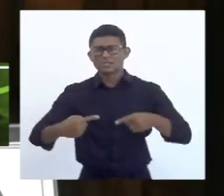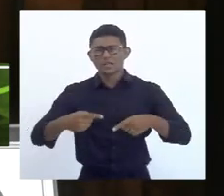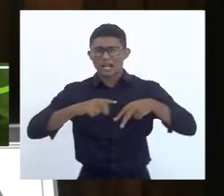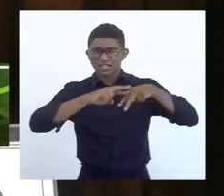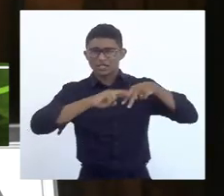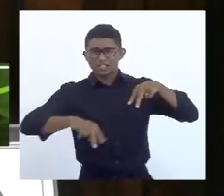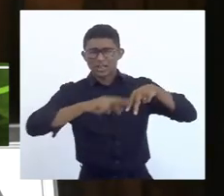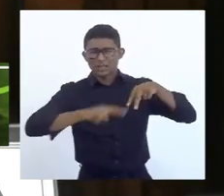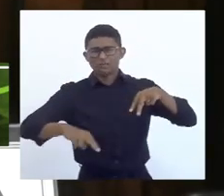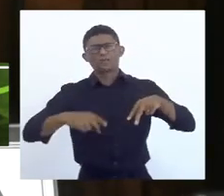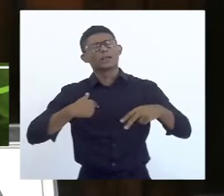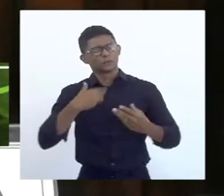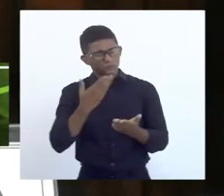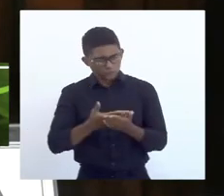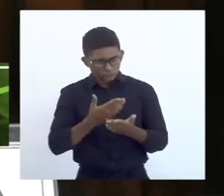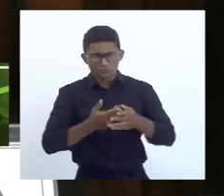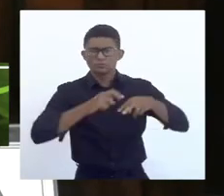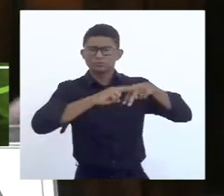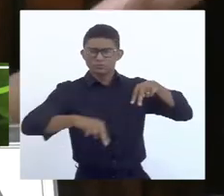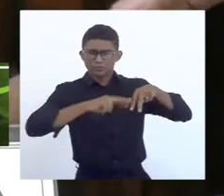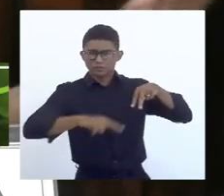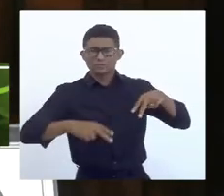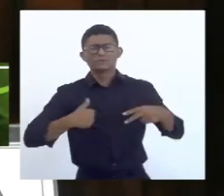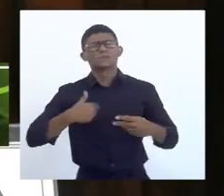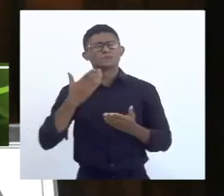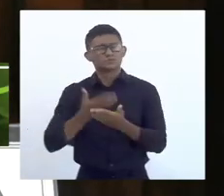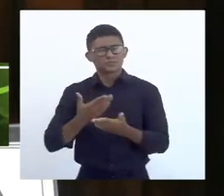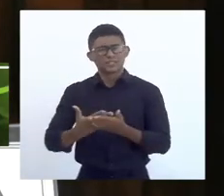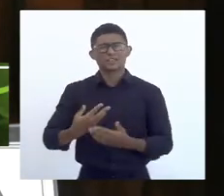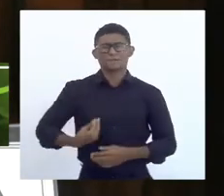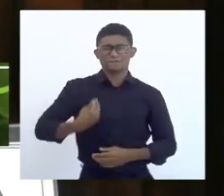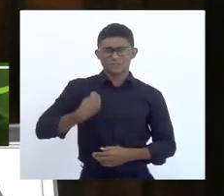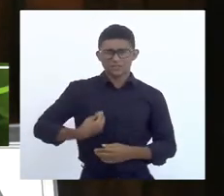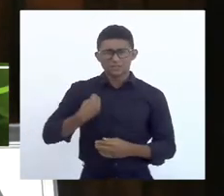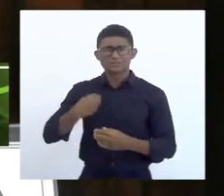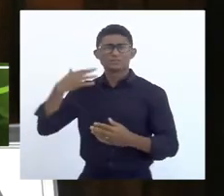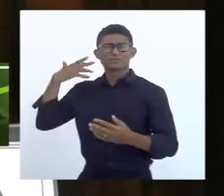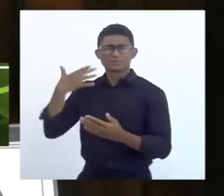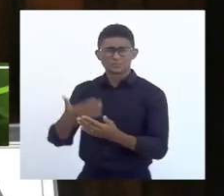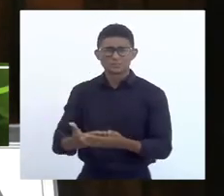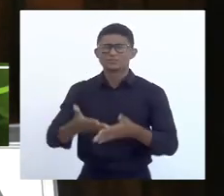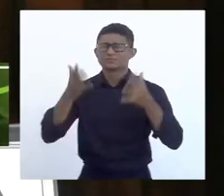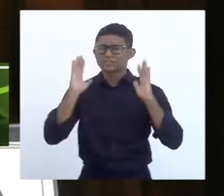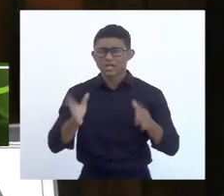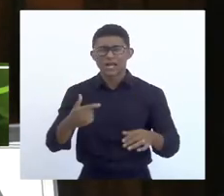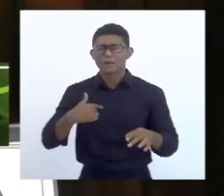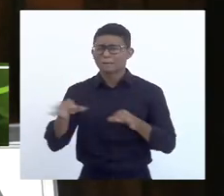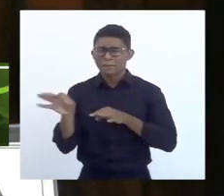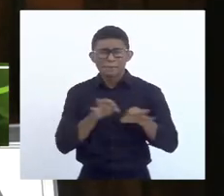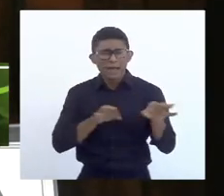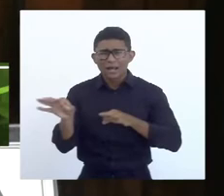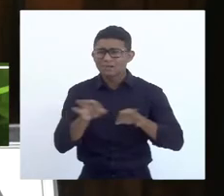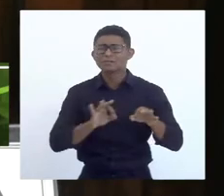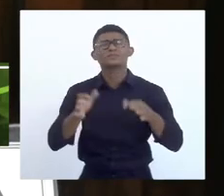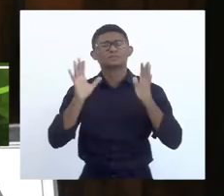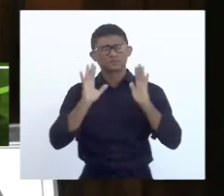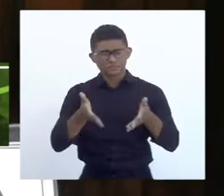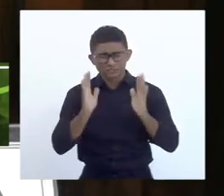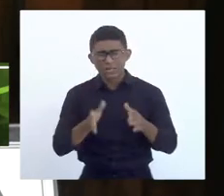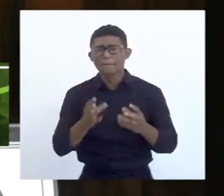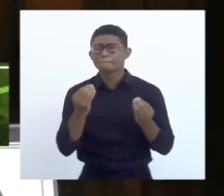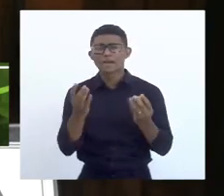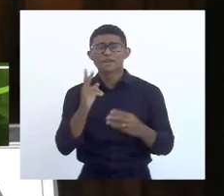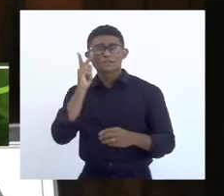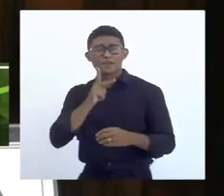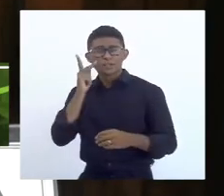Eu estudo gênero, né? Eu estudei muito na vida. Nossa companheira falou, me preparei muito para ser vereadora, eu me preparei muito também, porque eu